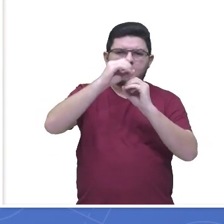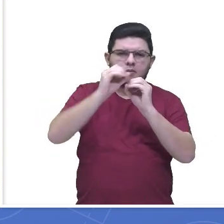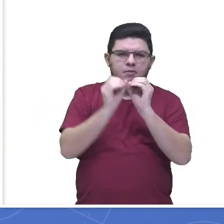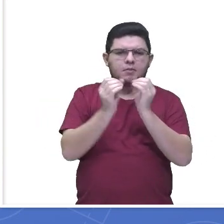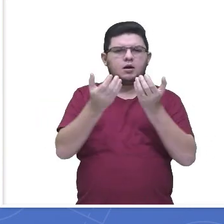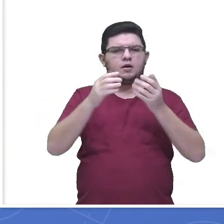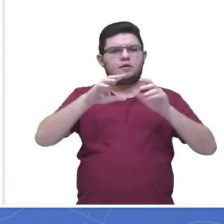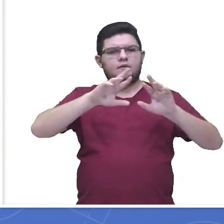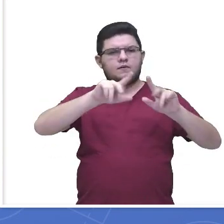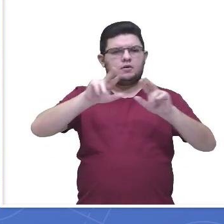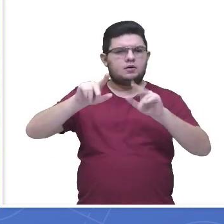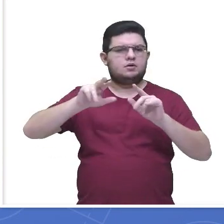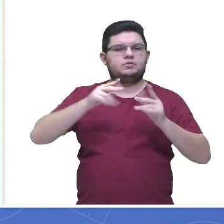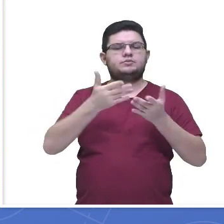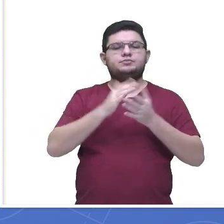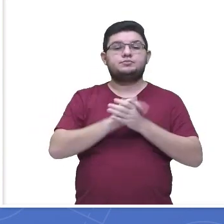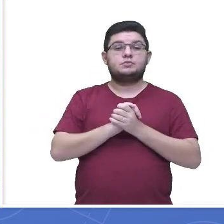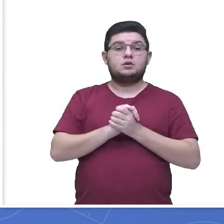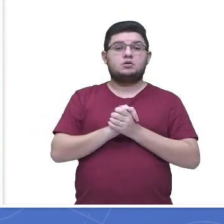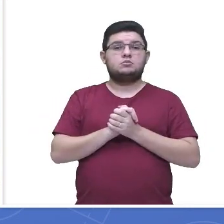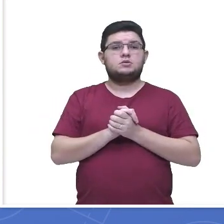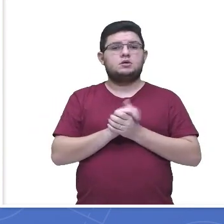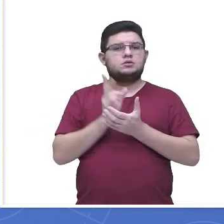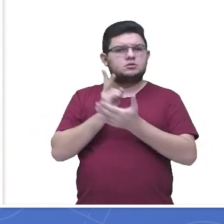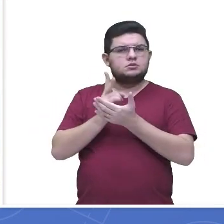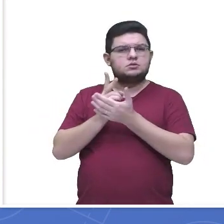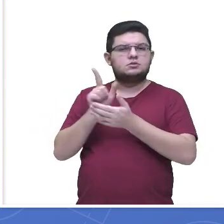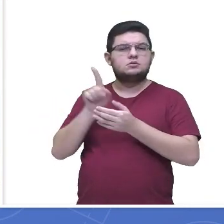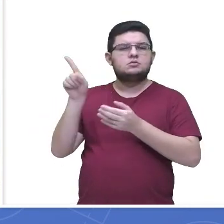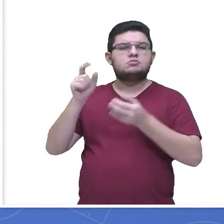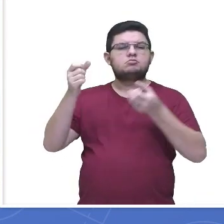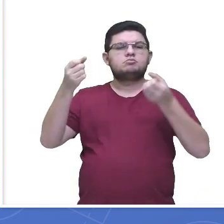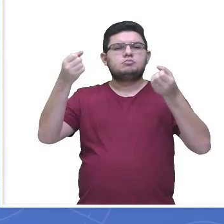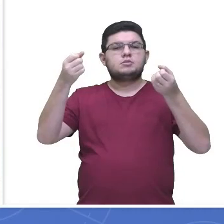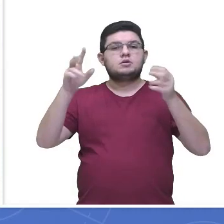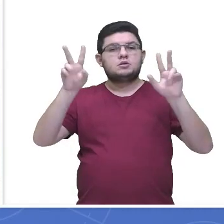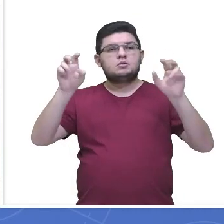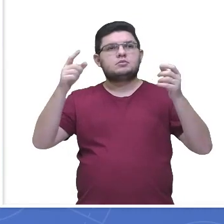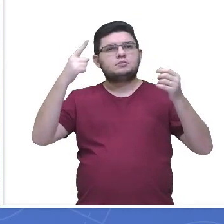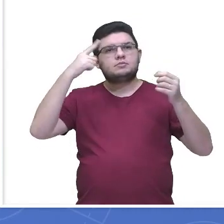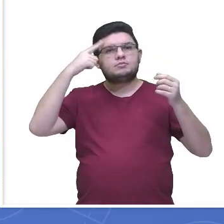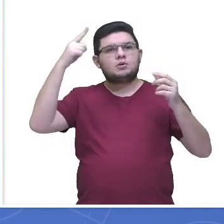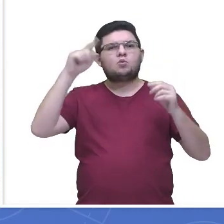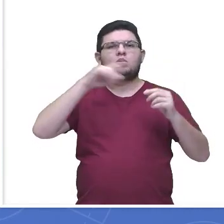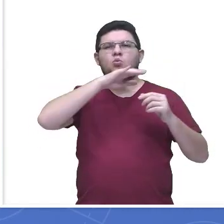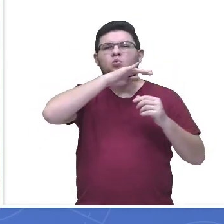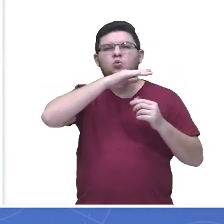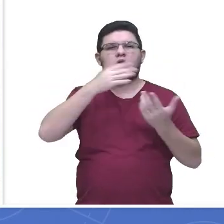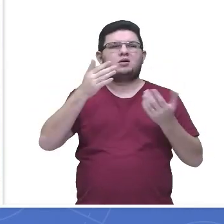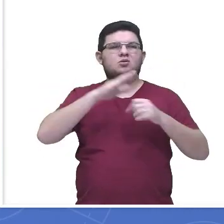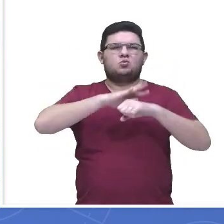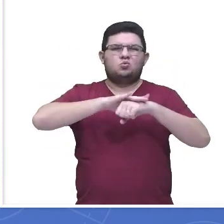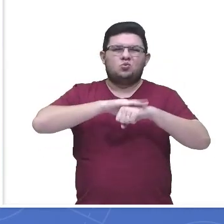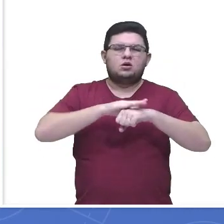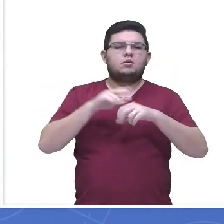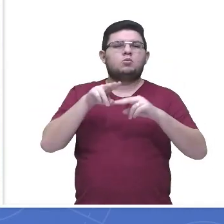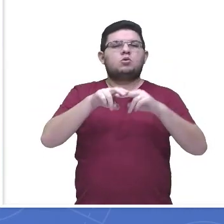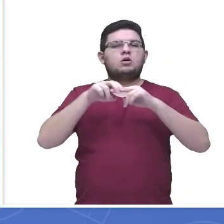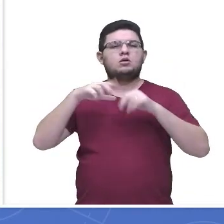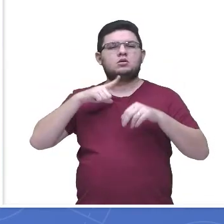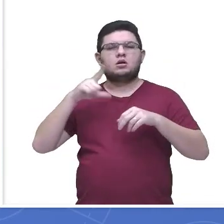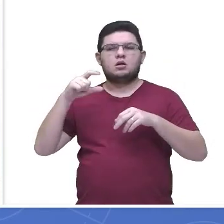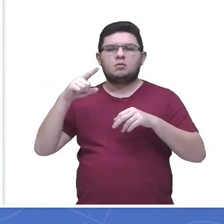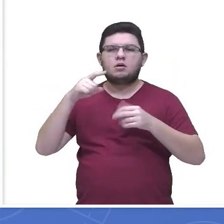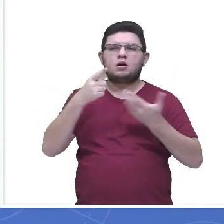E aí, sempre que a gente fala em bactéria, a gente já pensa logo em coisa ruim, né? A gente já pensa em doença, porque tem a bactéria